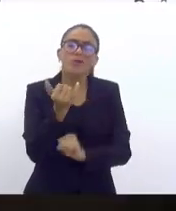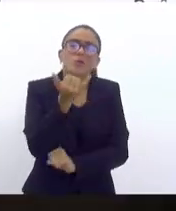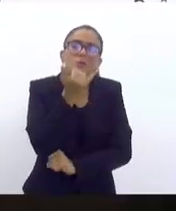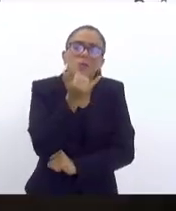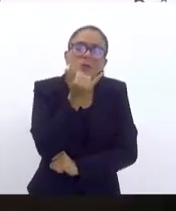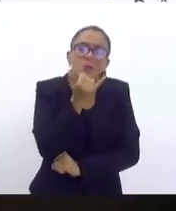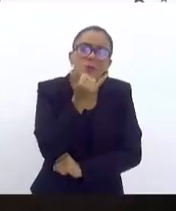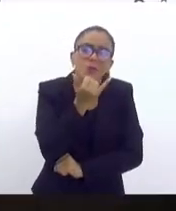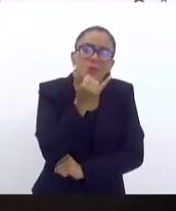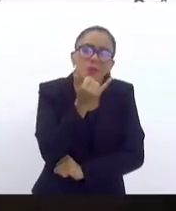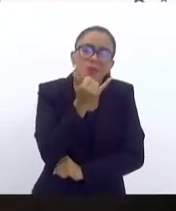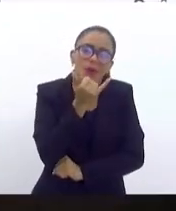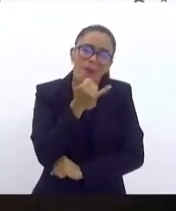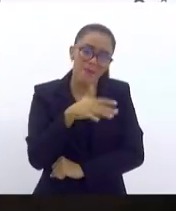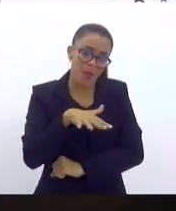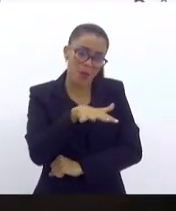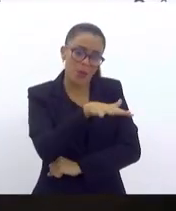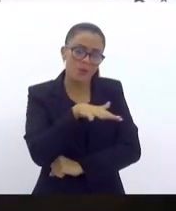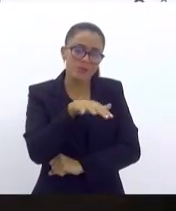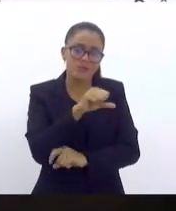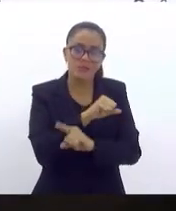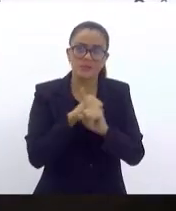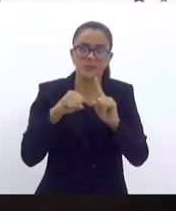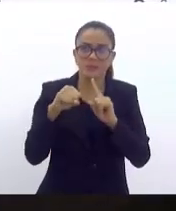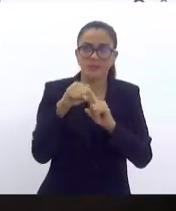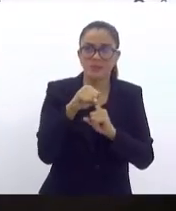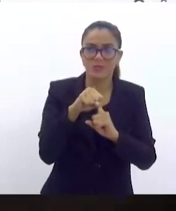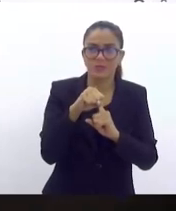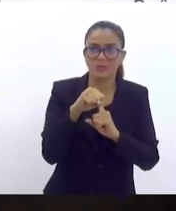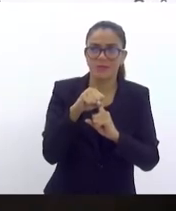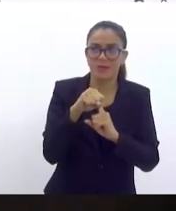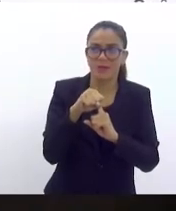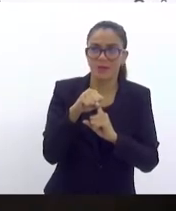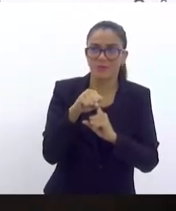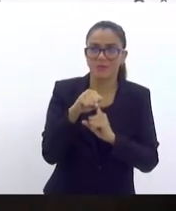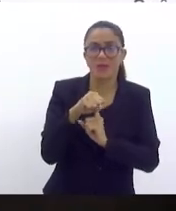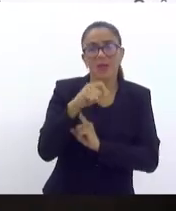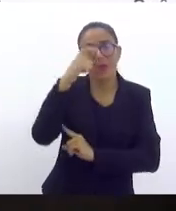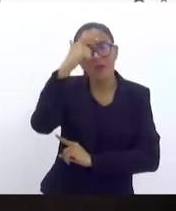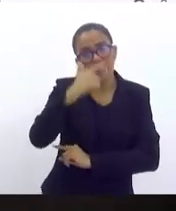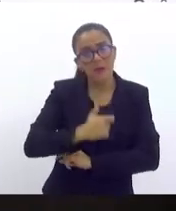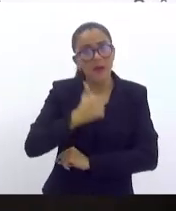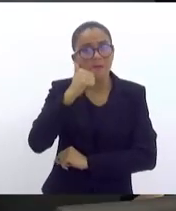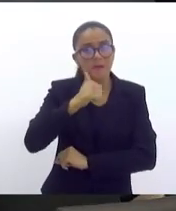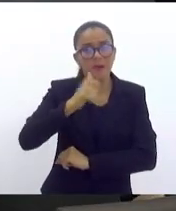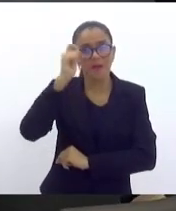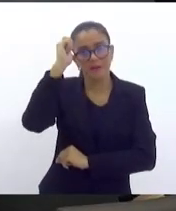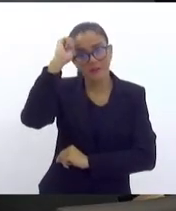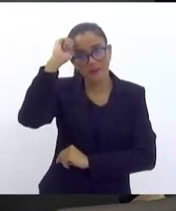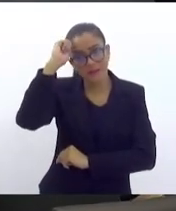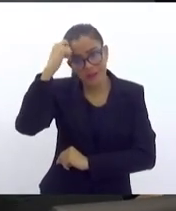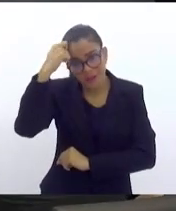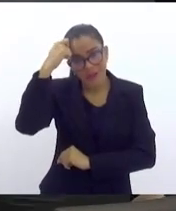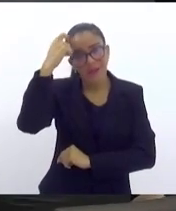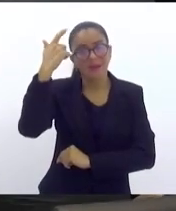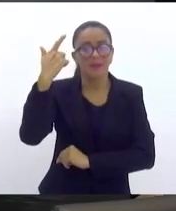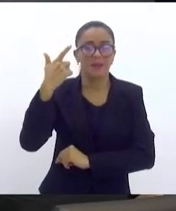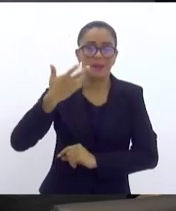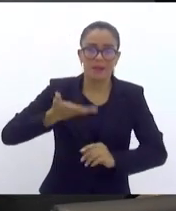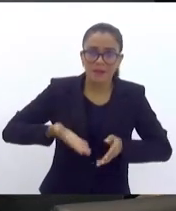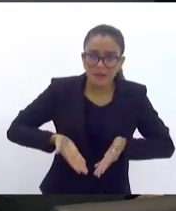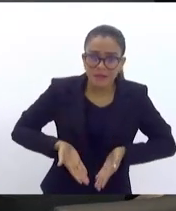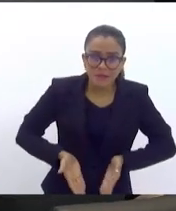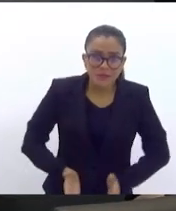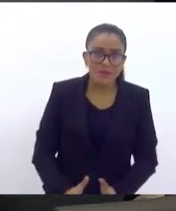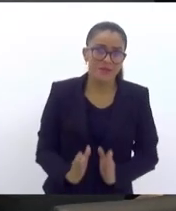da minha condição social sendo uma mulher negra nascida